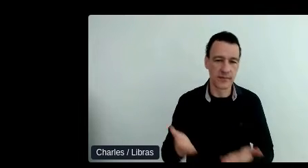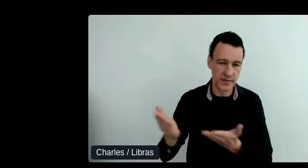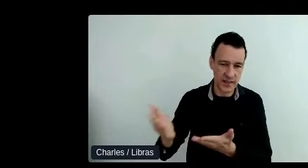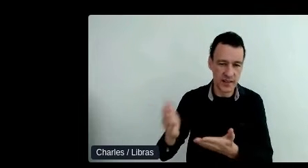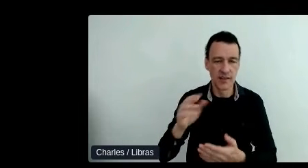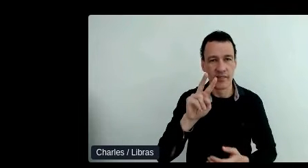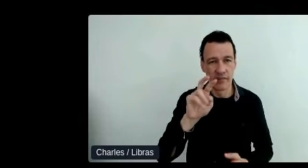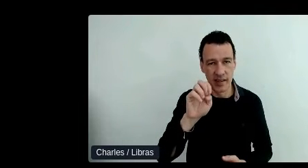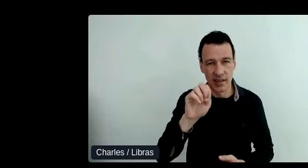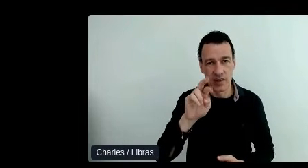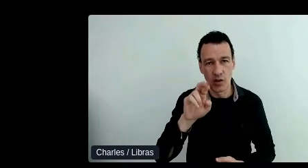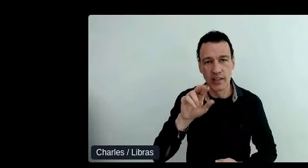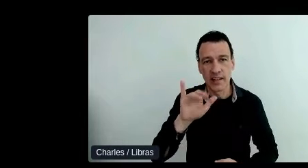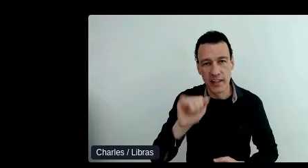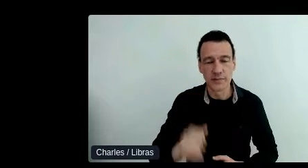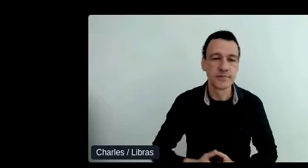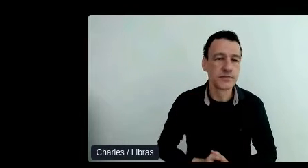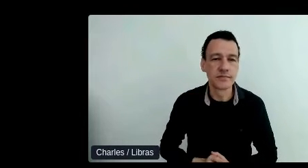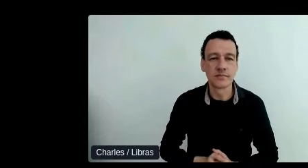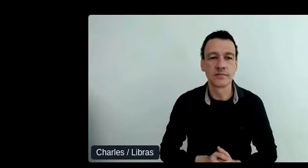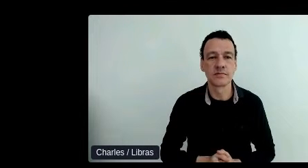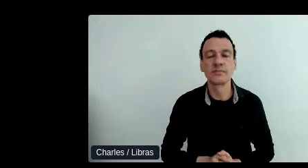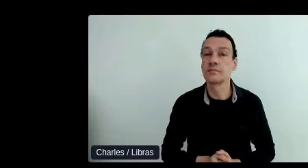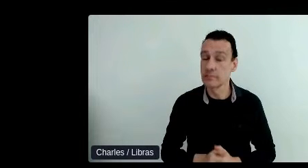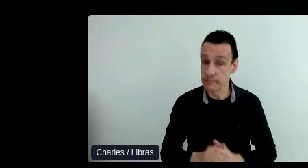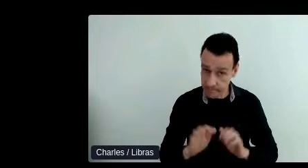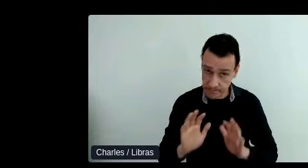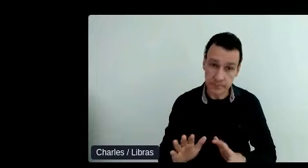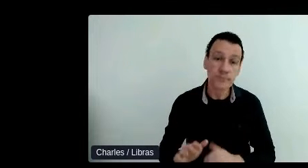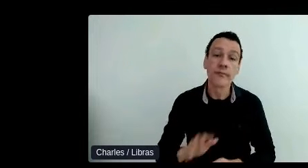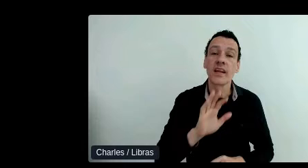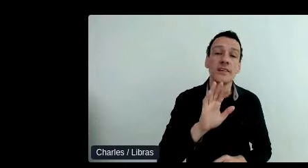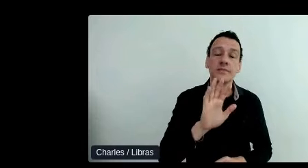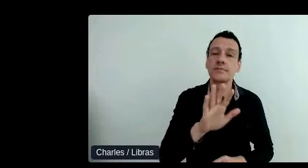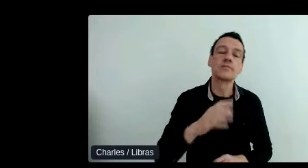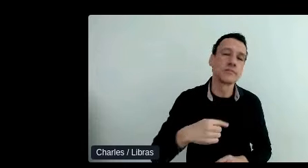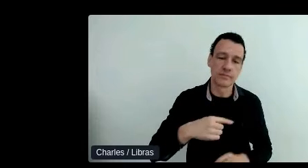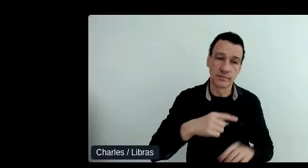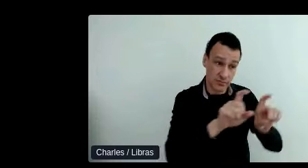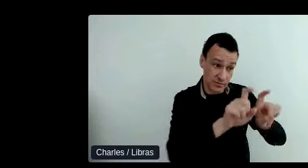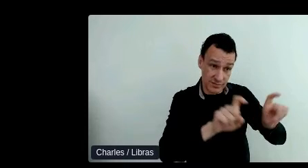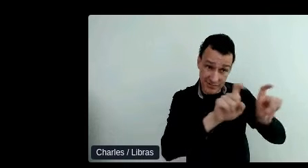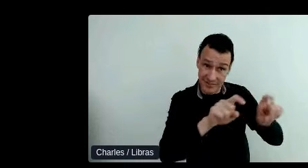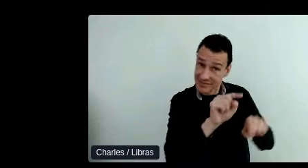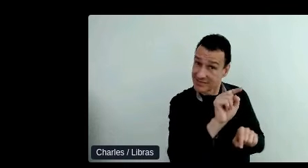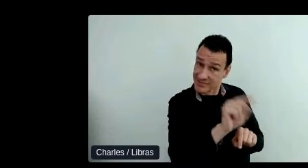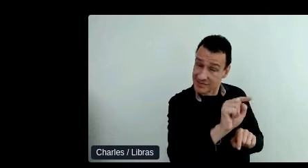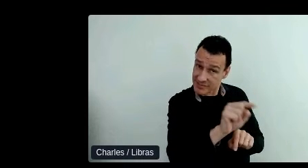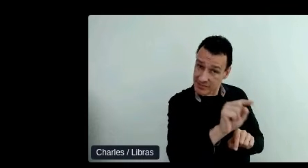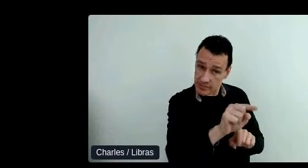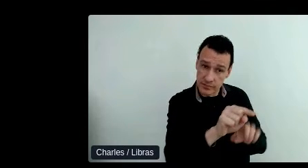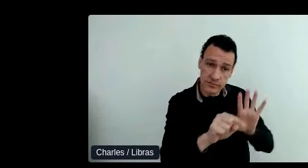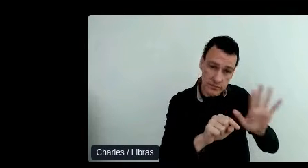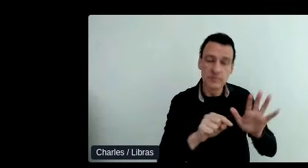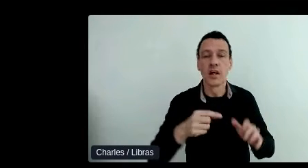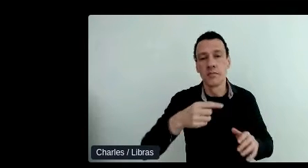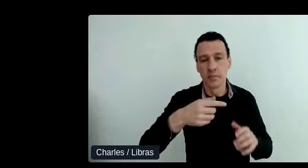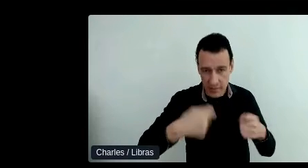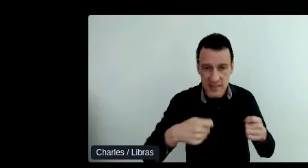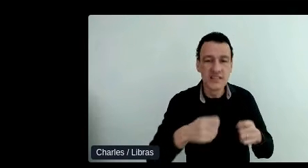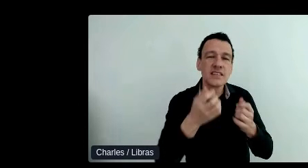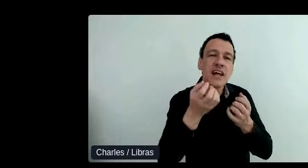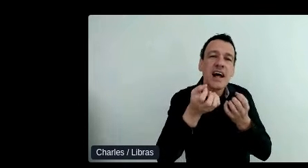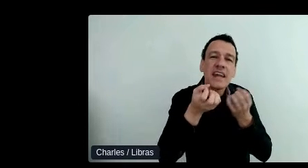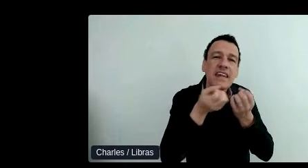Quando a gente vai criar a máquina, né, a gente coloca os dados, a informação. E a partir desses dados que a